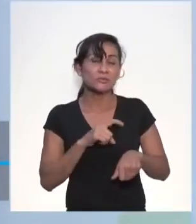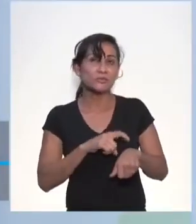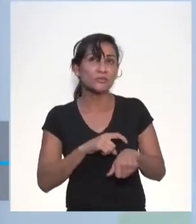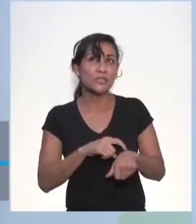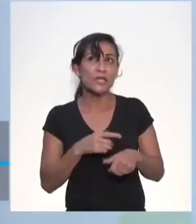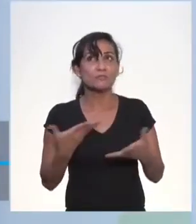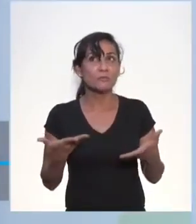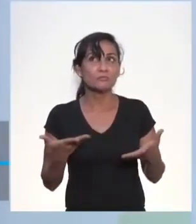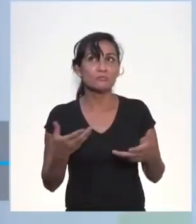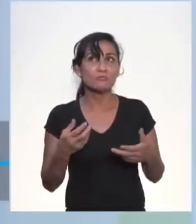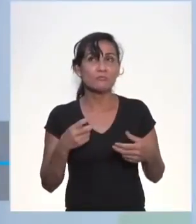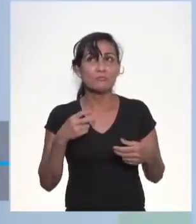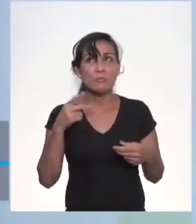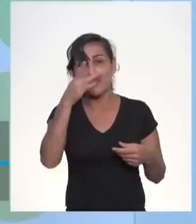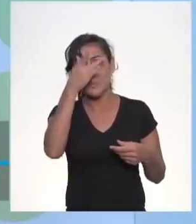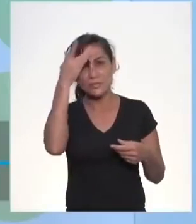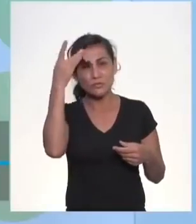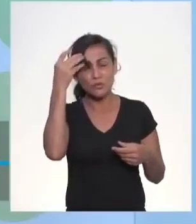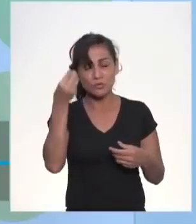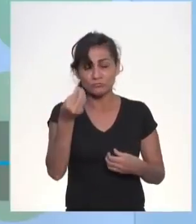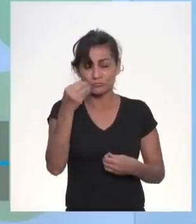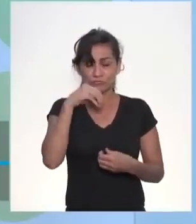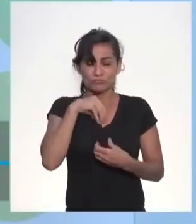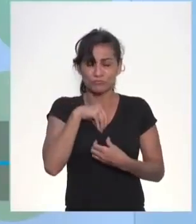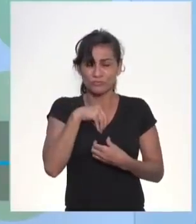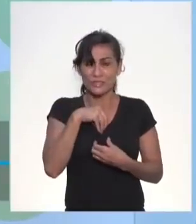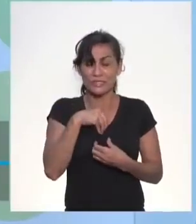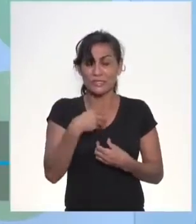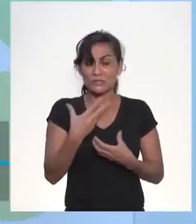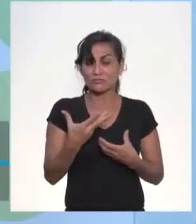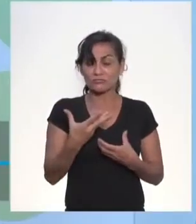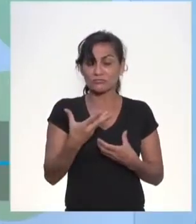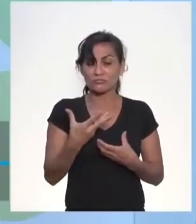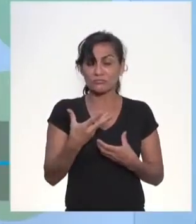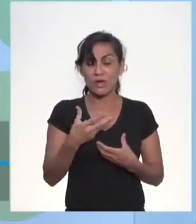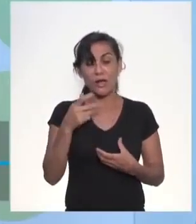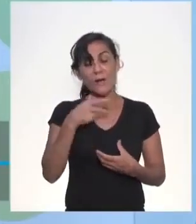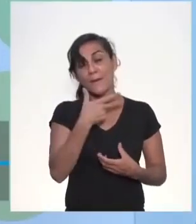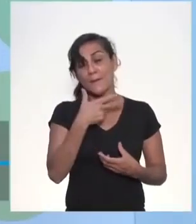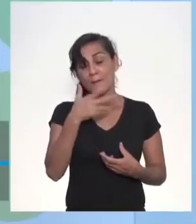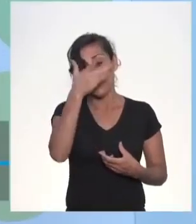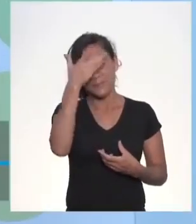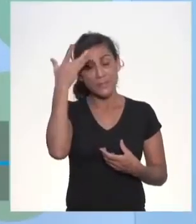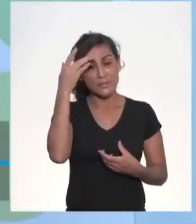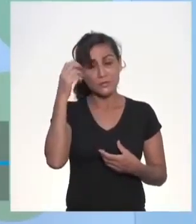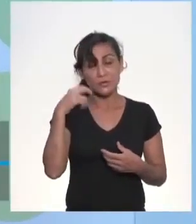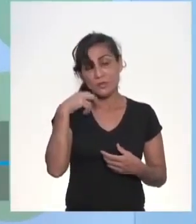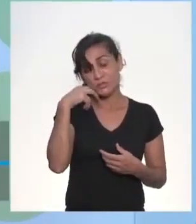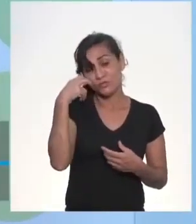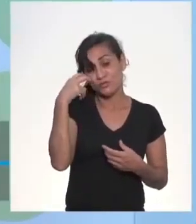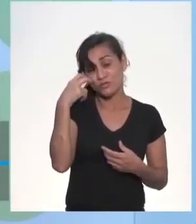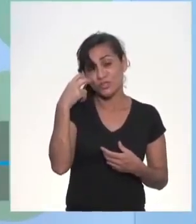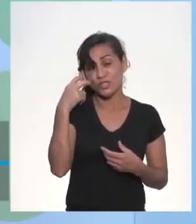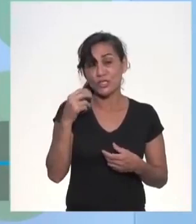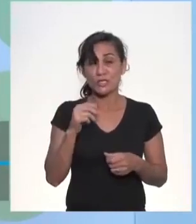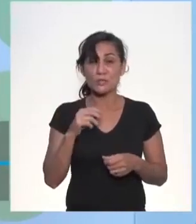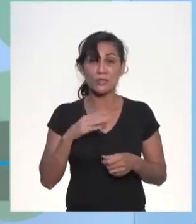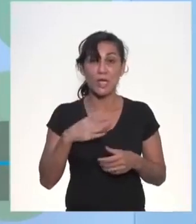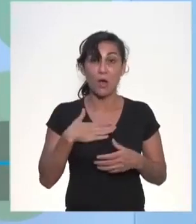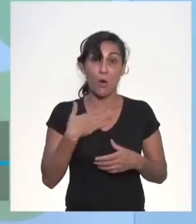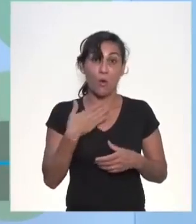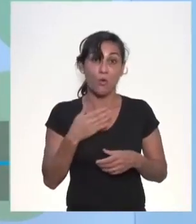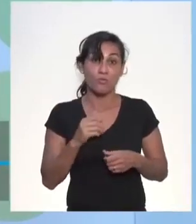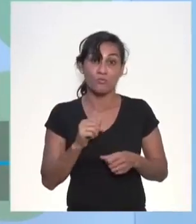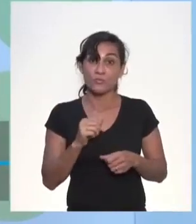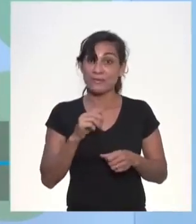mais introvertida? Uma pessoa introvertida, uma pessoa pura seria uma pessoa mais discreta, né? Não é uma pessoa muito espalhafatosa, é uma